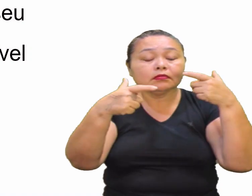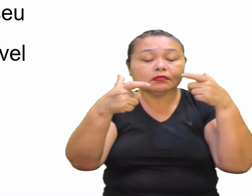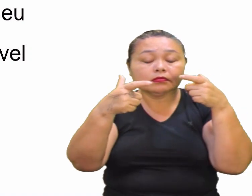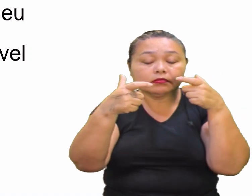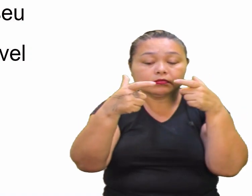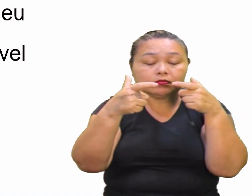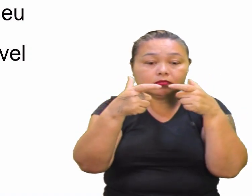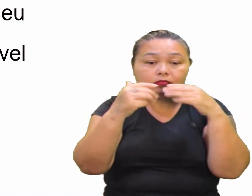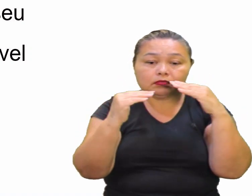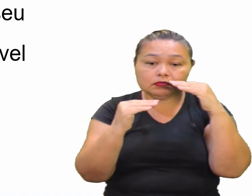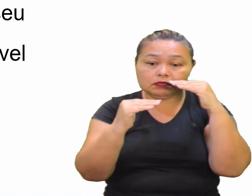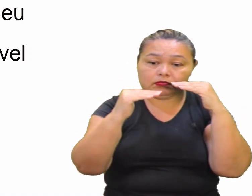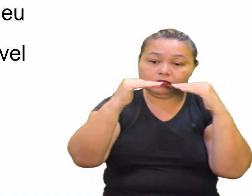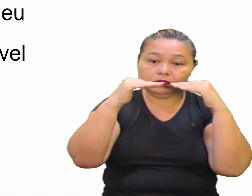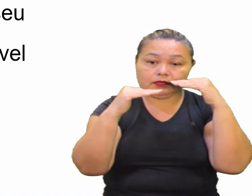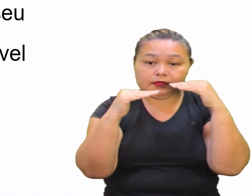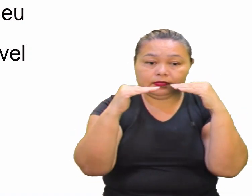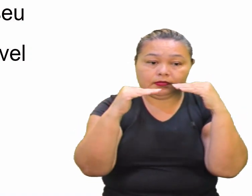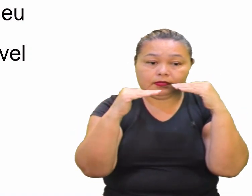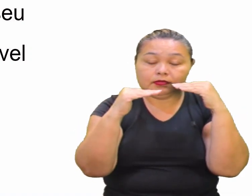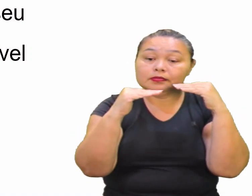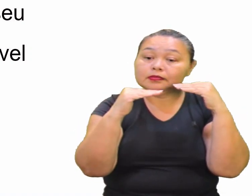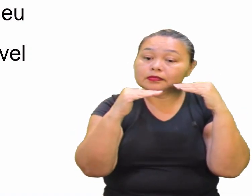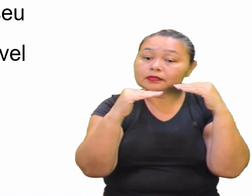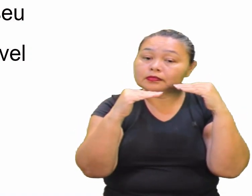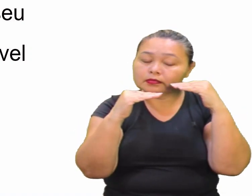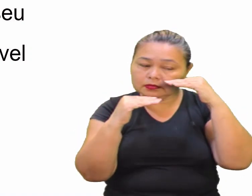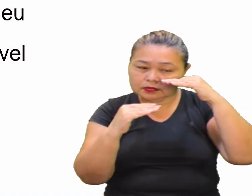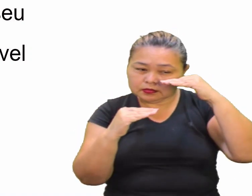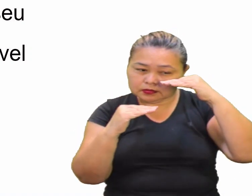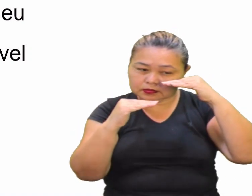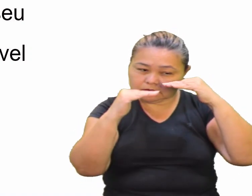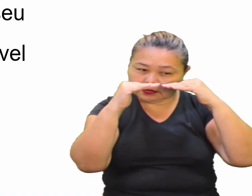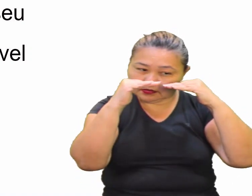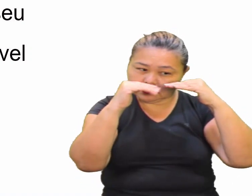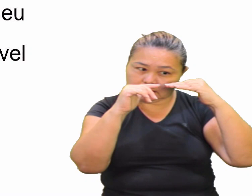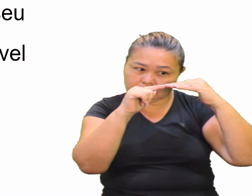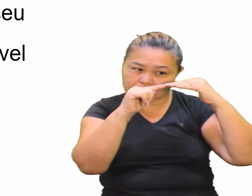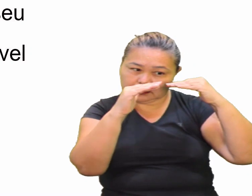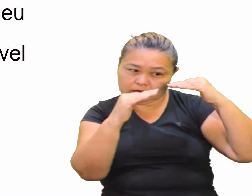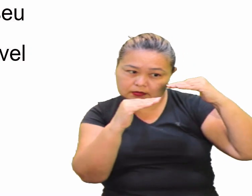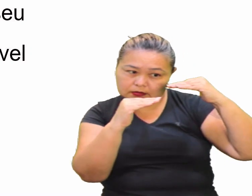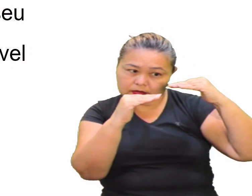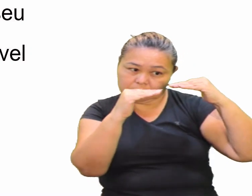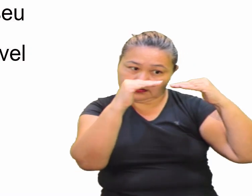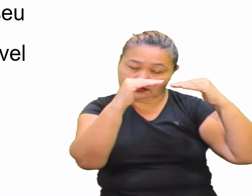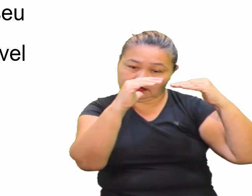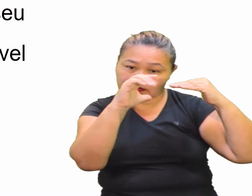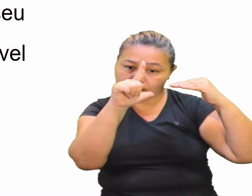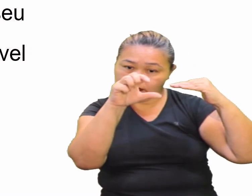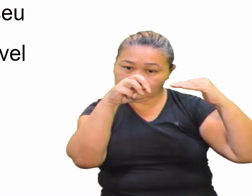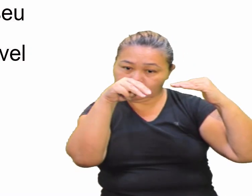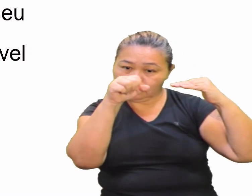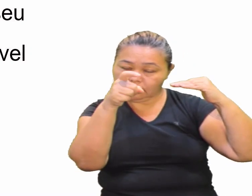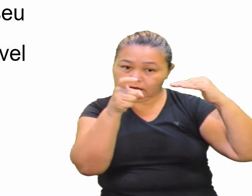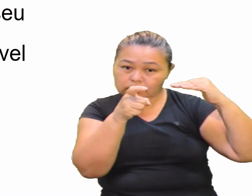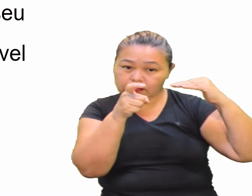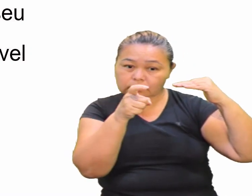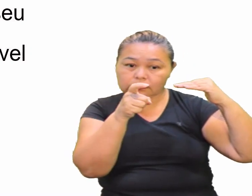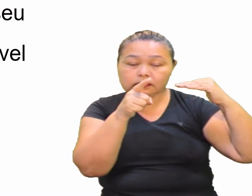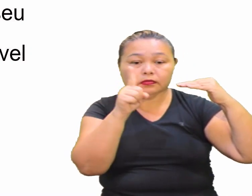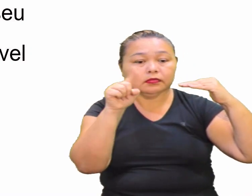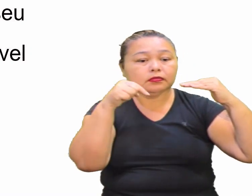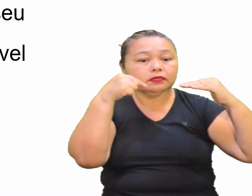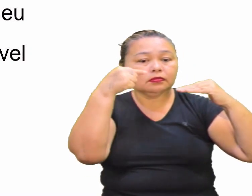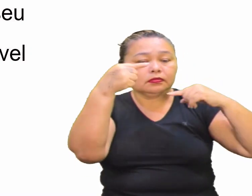diminuir, chegando a um ponto de equilíbrio. Quando a gente fala de ponto de equilíbrio, a gente já está falando do clímax, né, no qual a